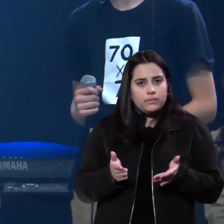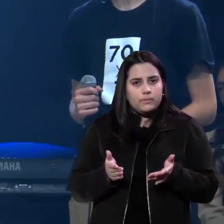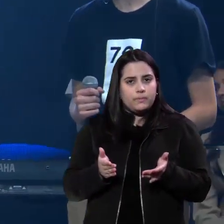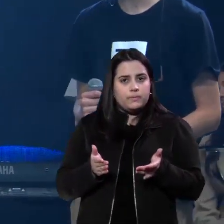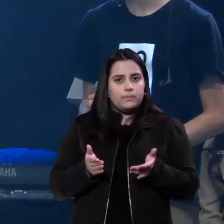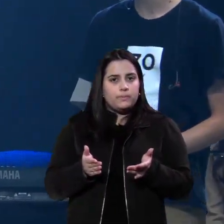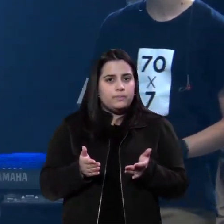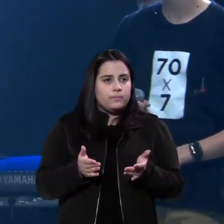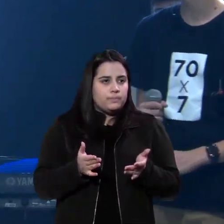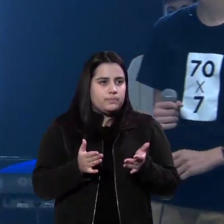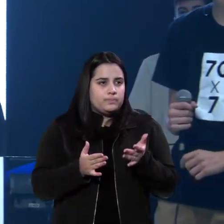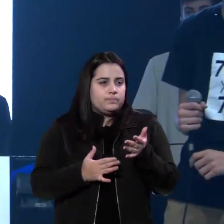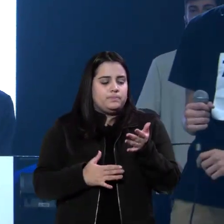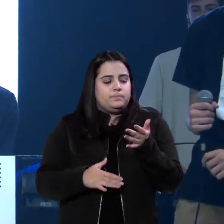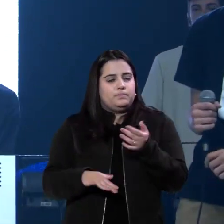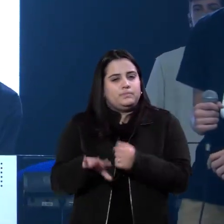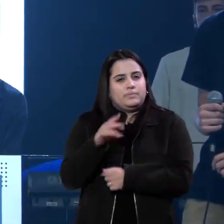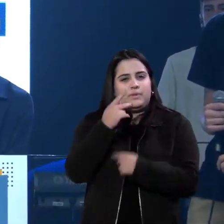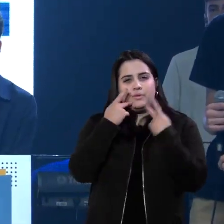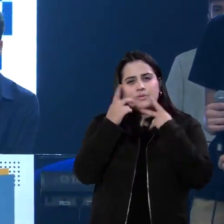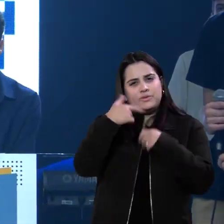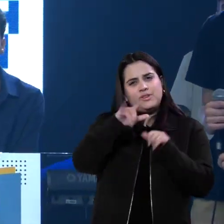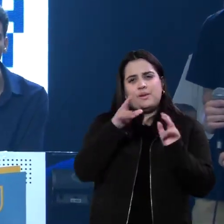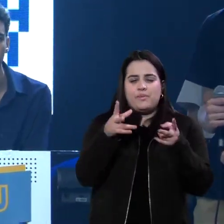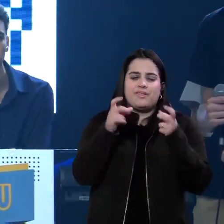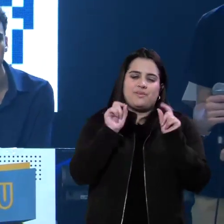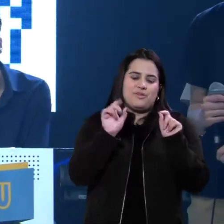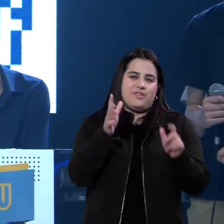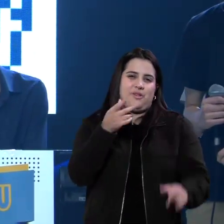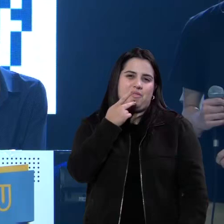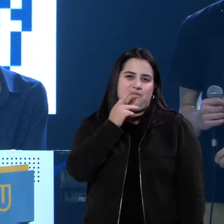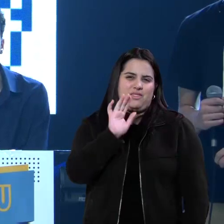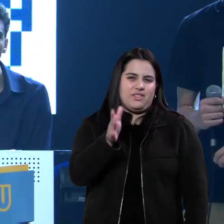No meio da mensagem você já foi percebendo o que eu ia falar.